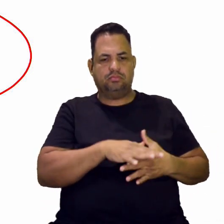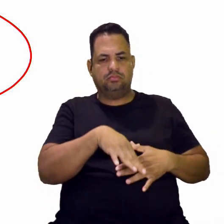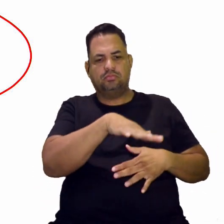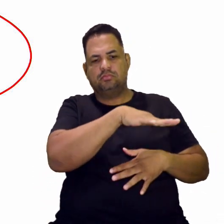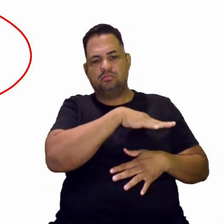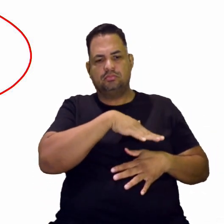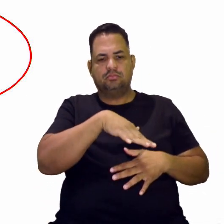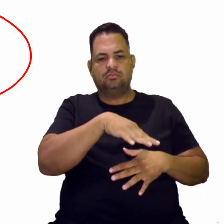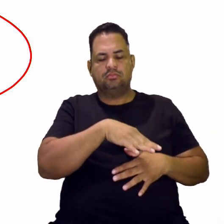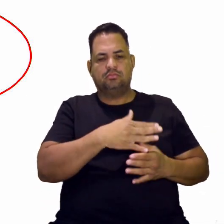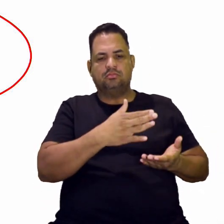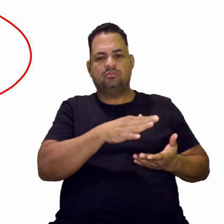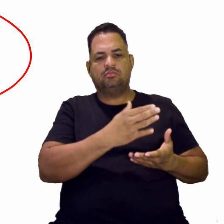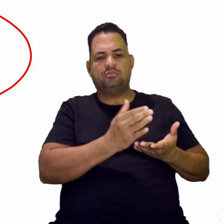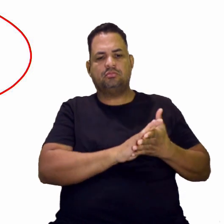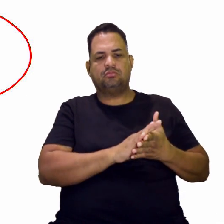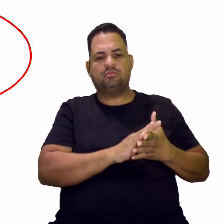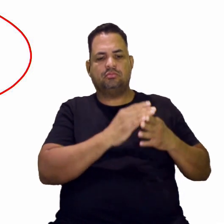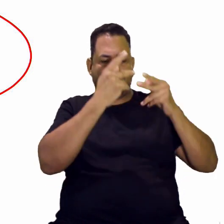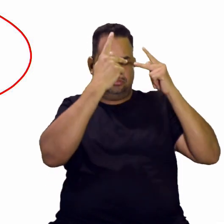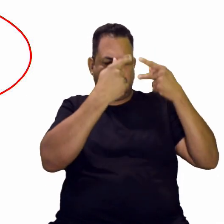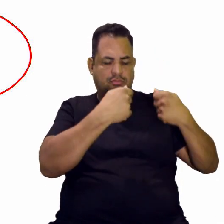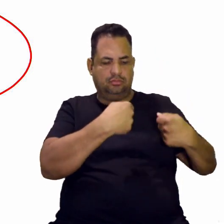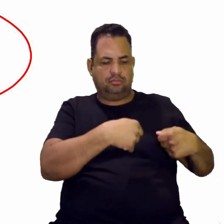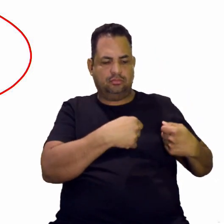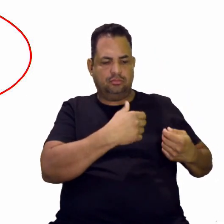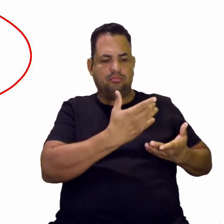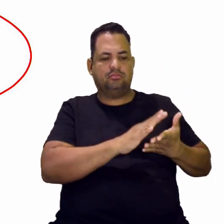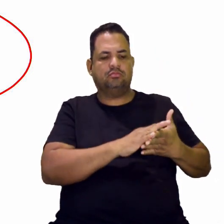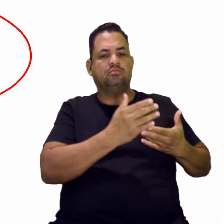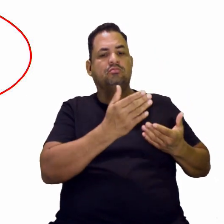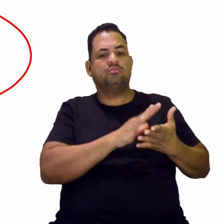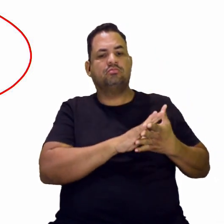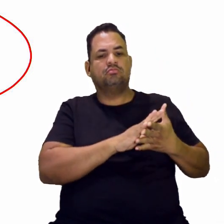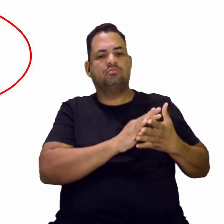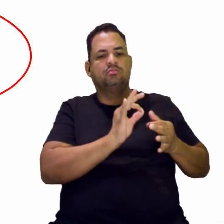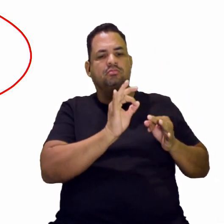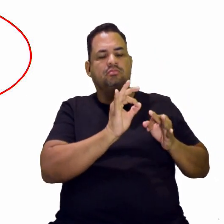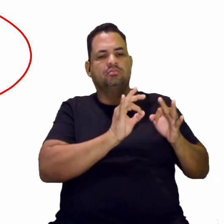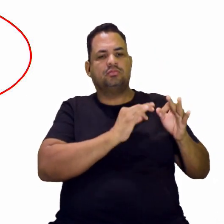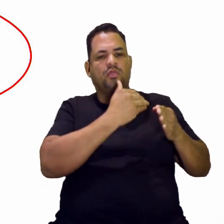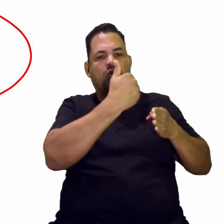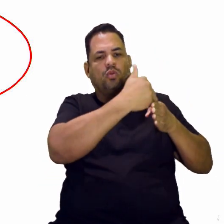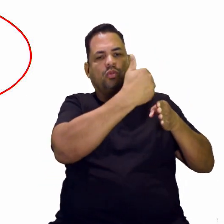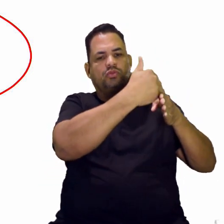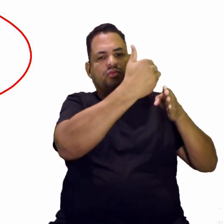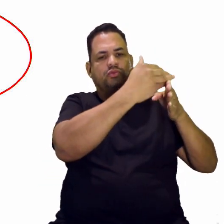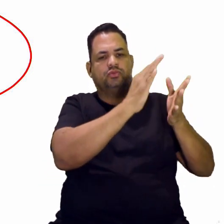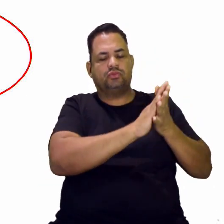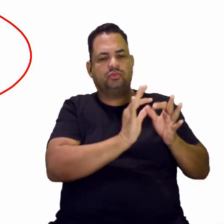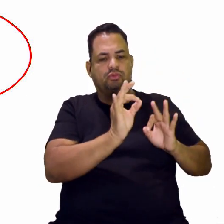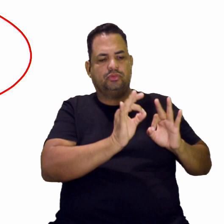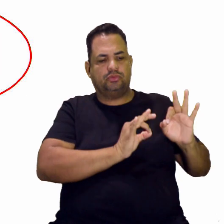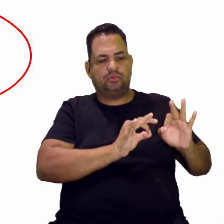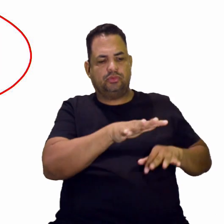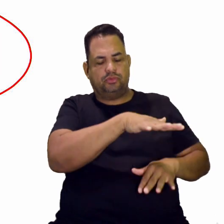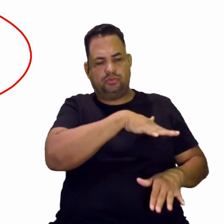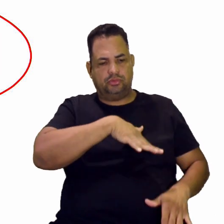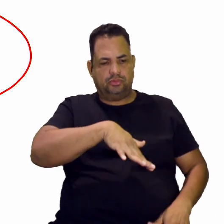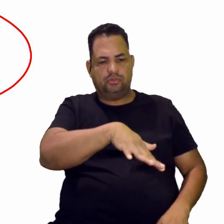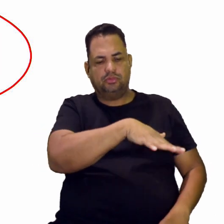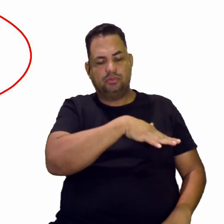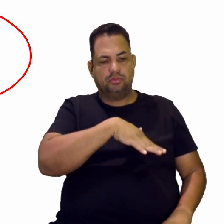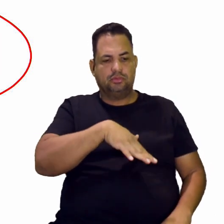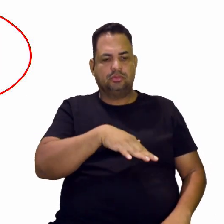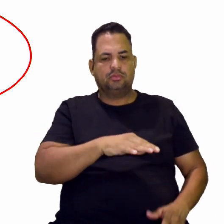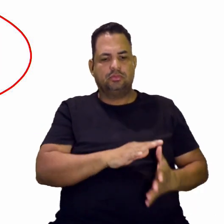artificiais são aqueles que o homem precisa reproduzir aquele ambiente